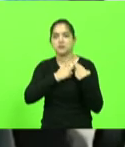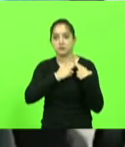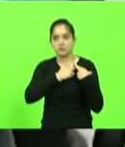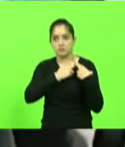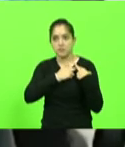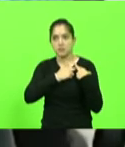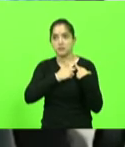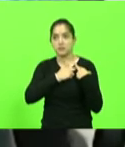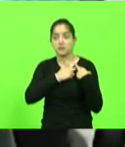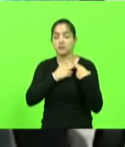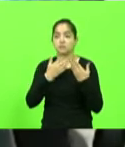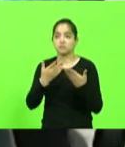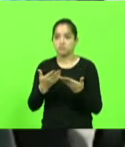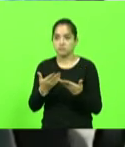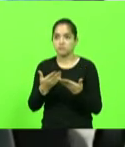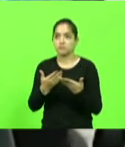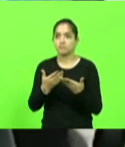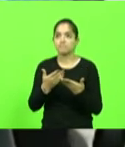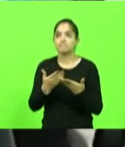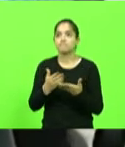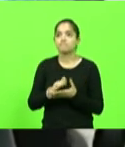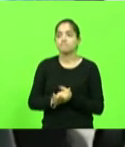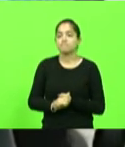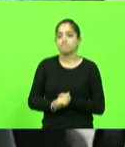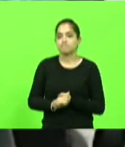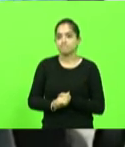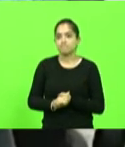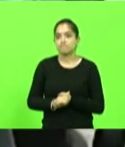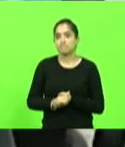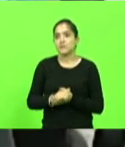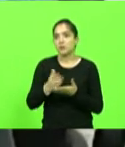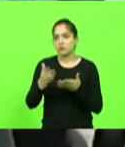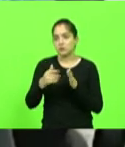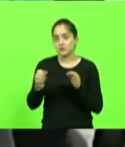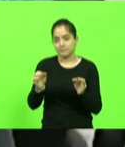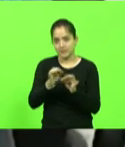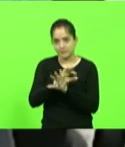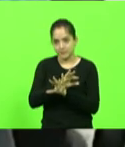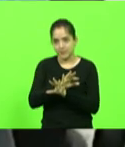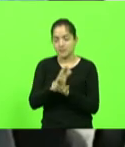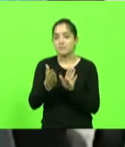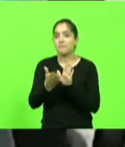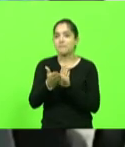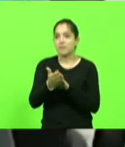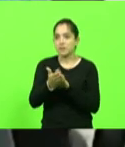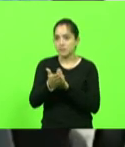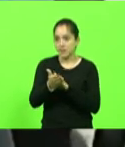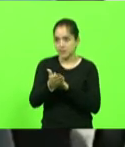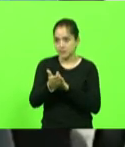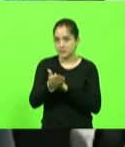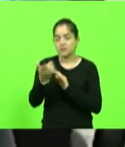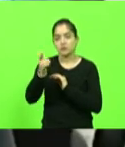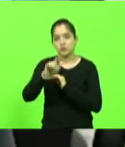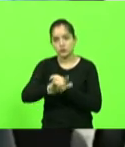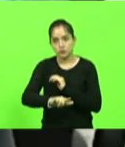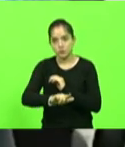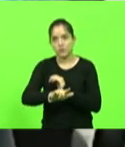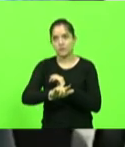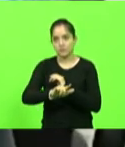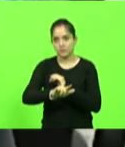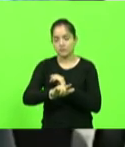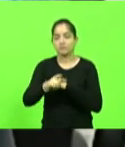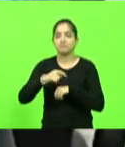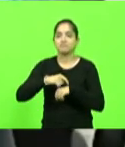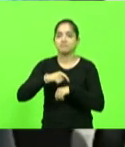que o executivo está nas condições que está. É isso que eu gostaria de estar finalizando e parabenizar mais uma vez esse